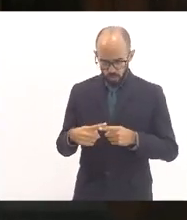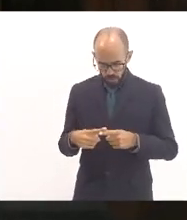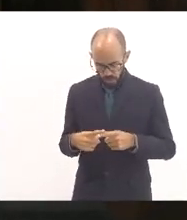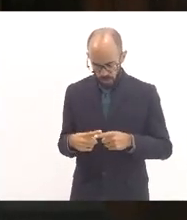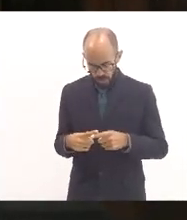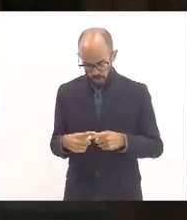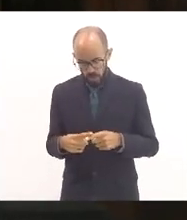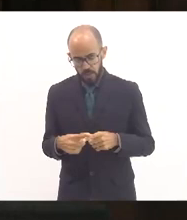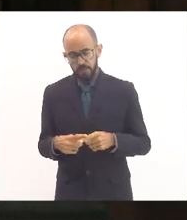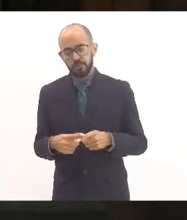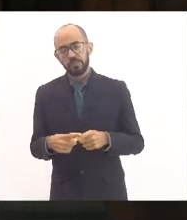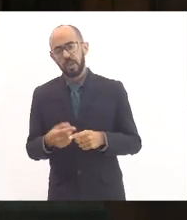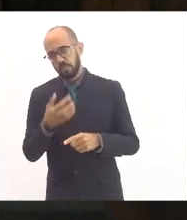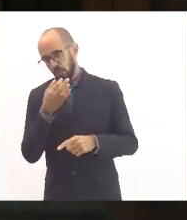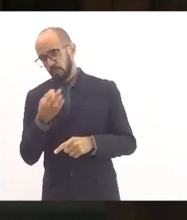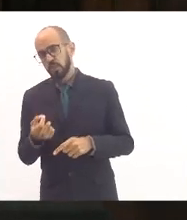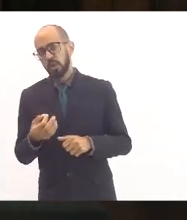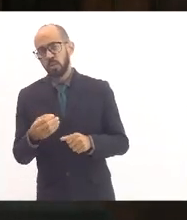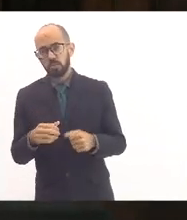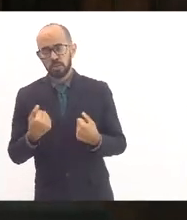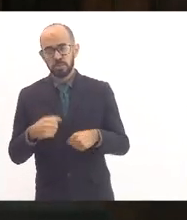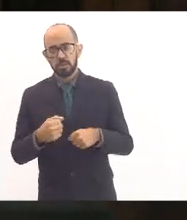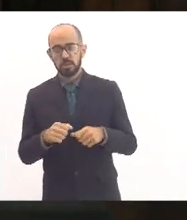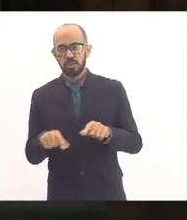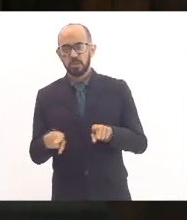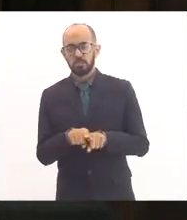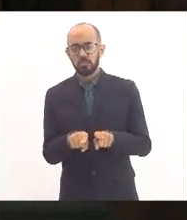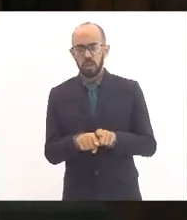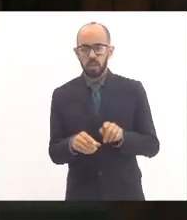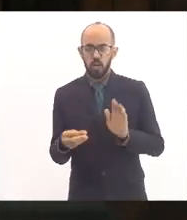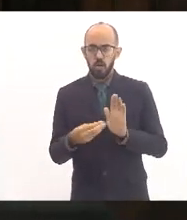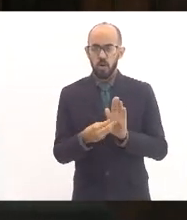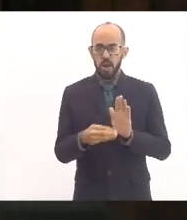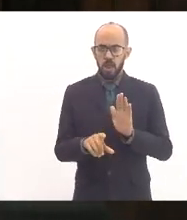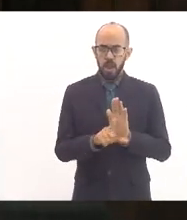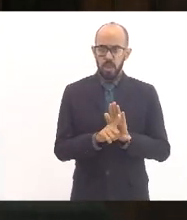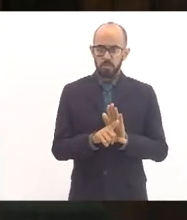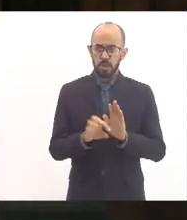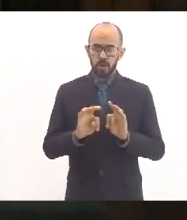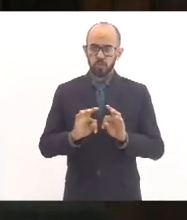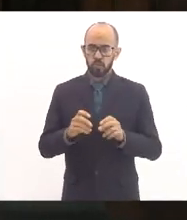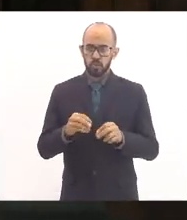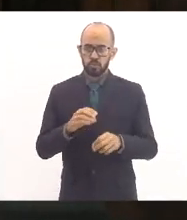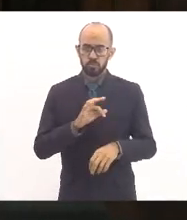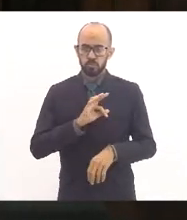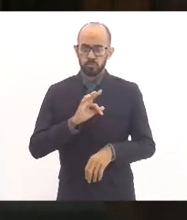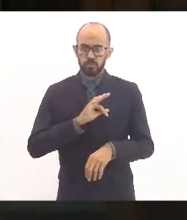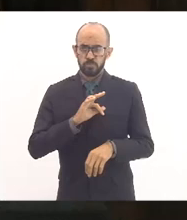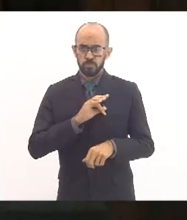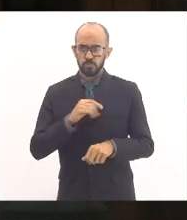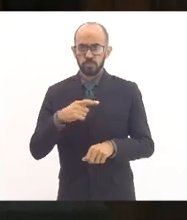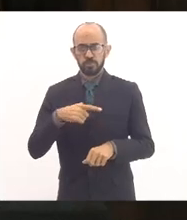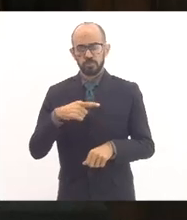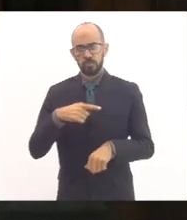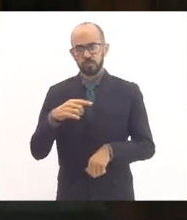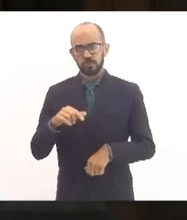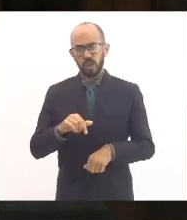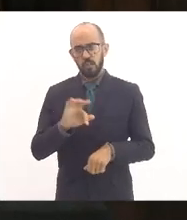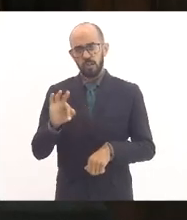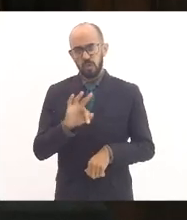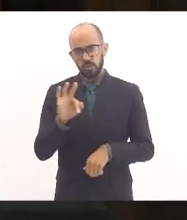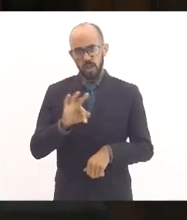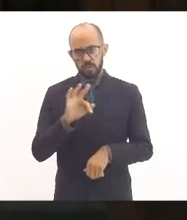incluindo a nossa lei orgânica é para que todos os policiais possam fazer o curso superior de polícia